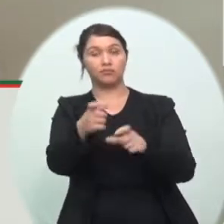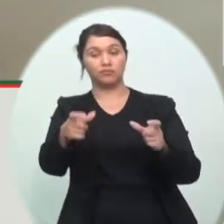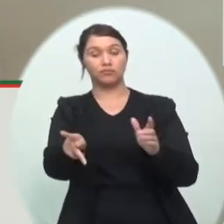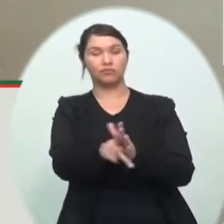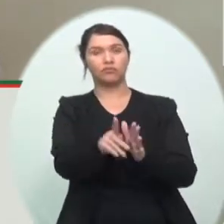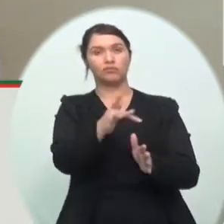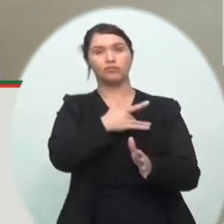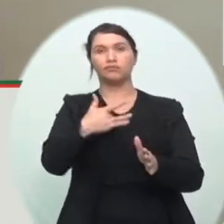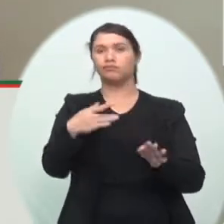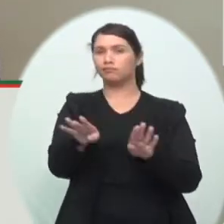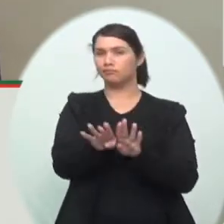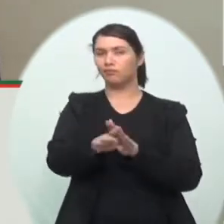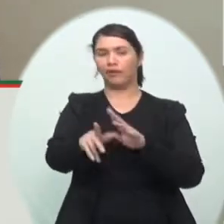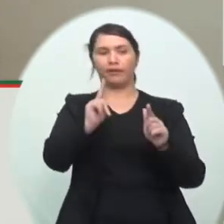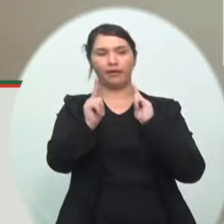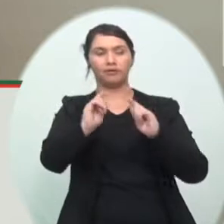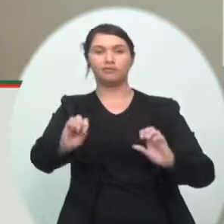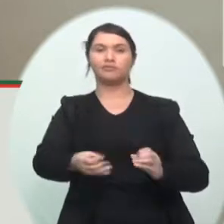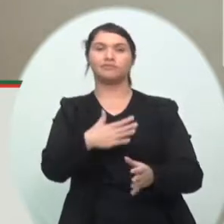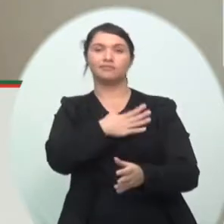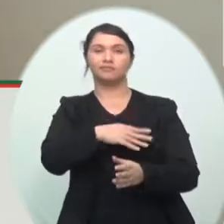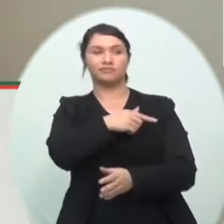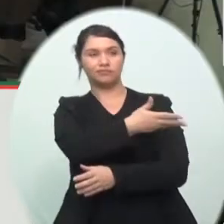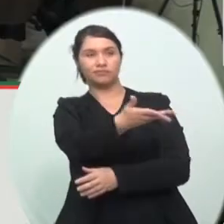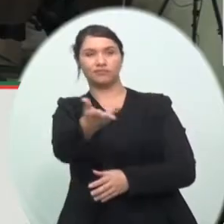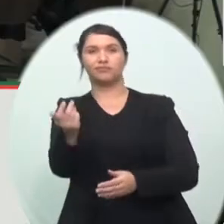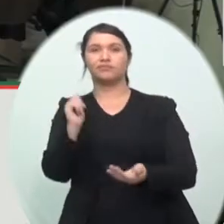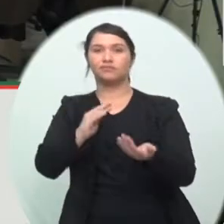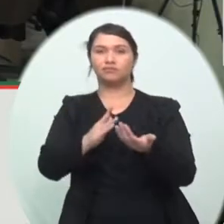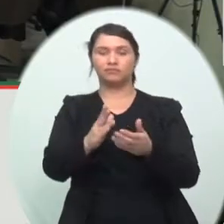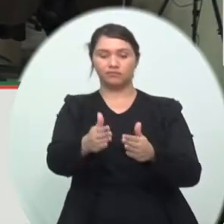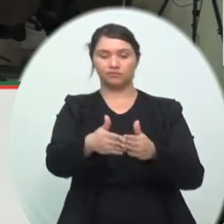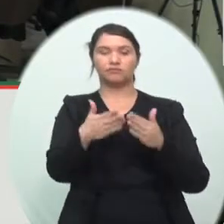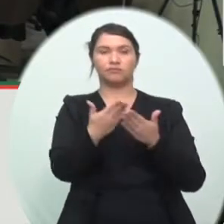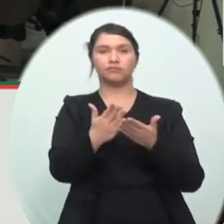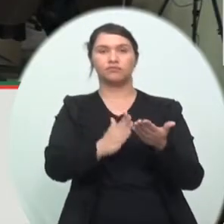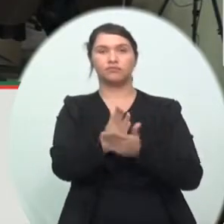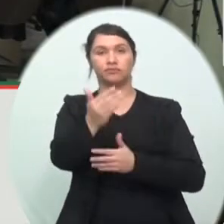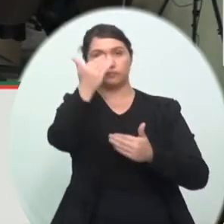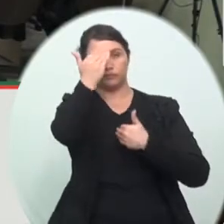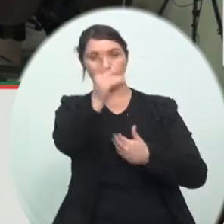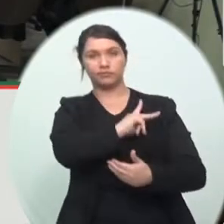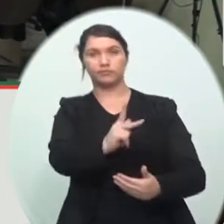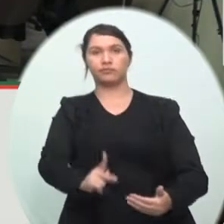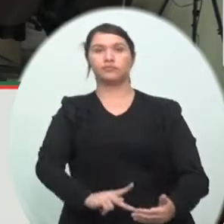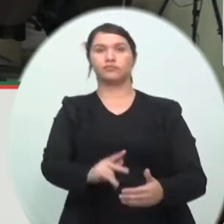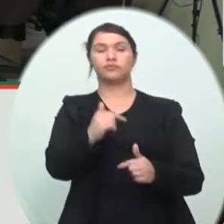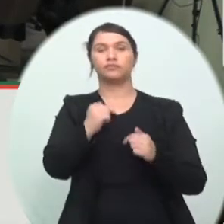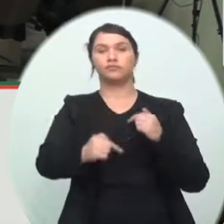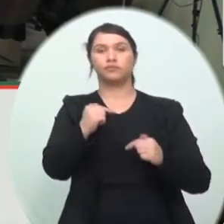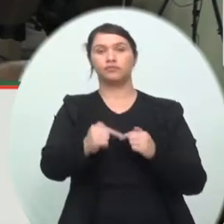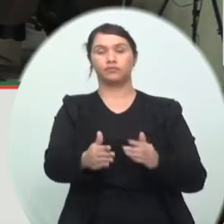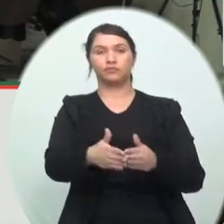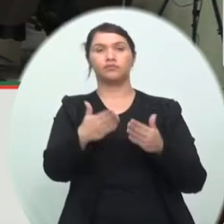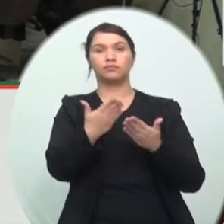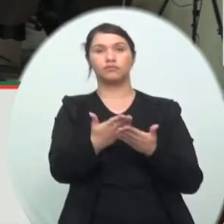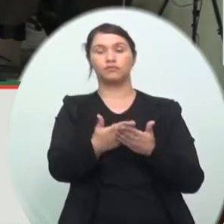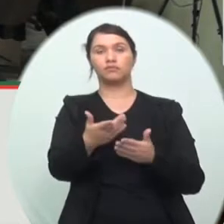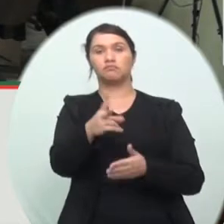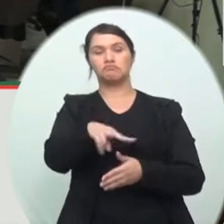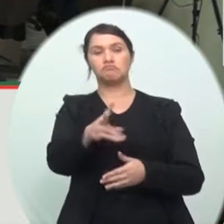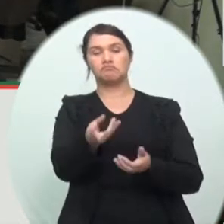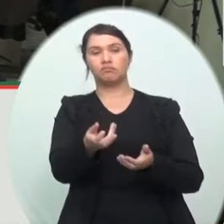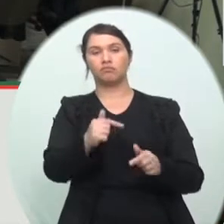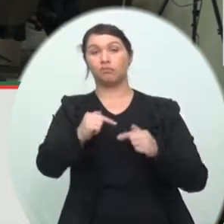dos senhores vereadores a esse requerimento. Obrigado, senhor presidente. O requerimento continua em discussão. Não havendo